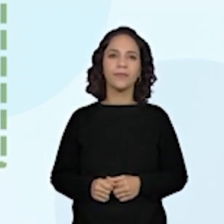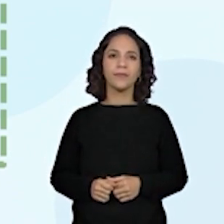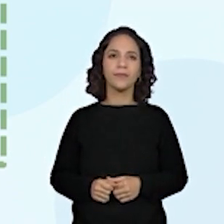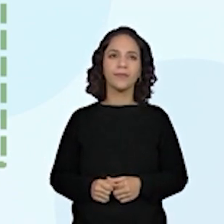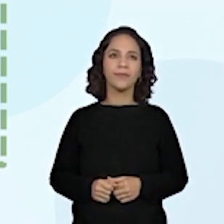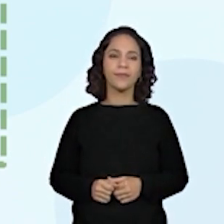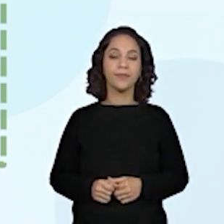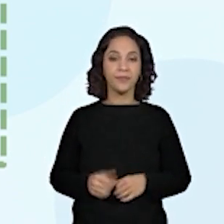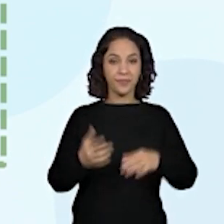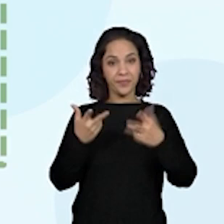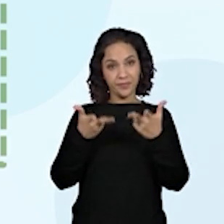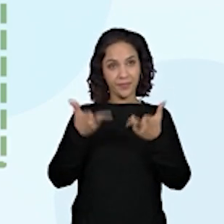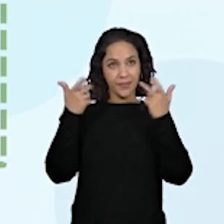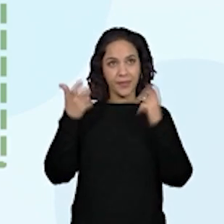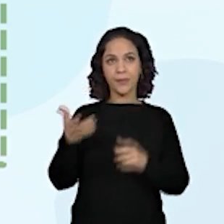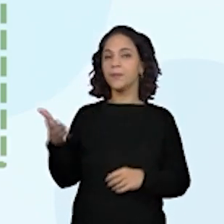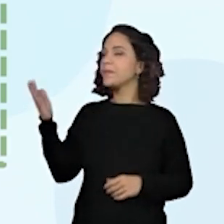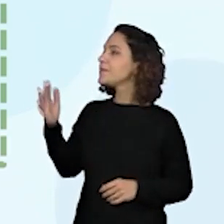Observem na tela.